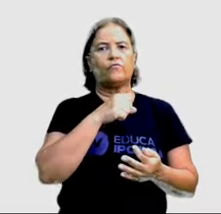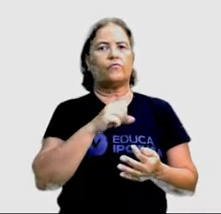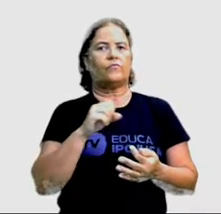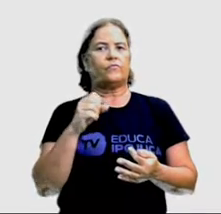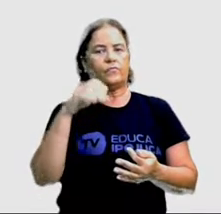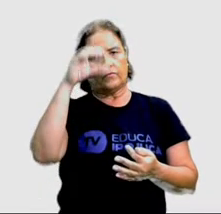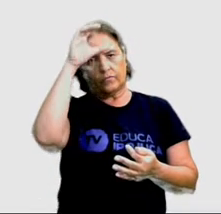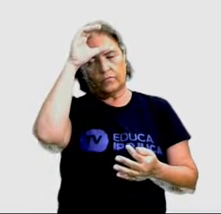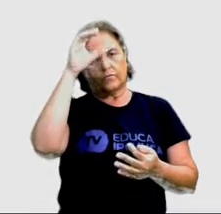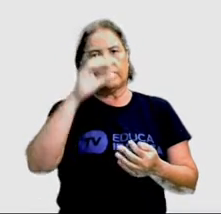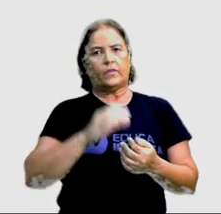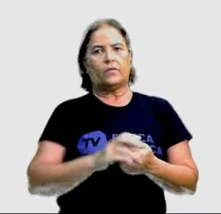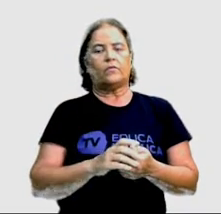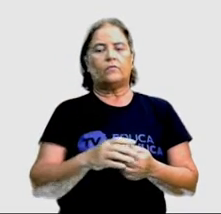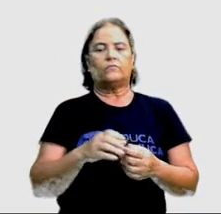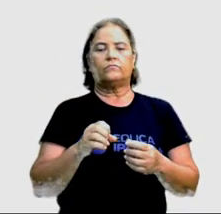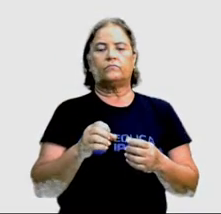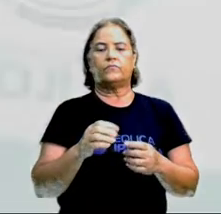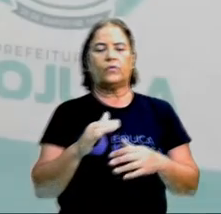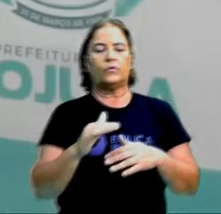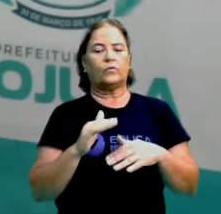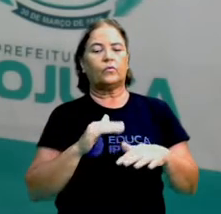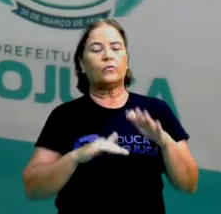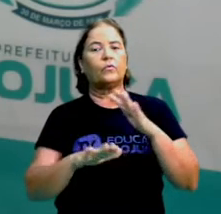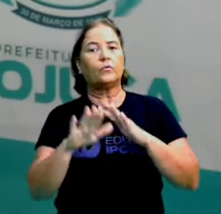pelos tios, criando a criança.